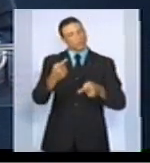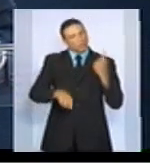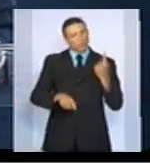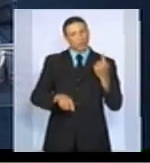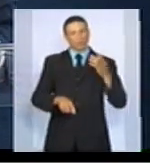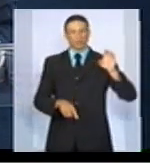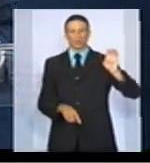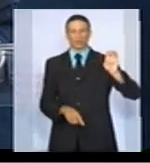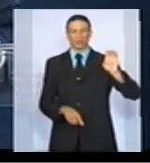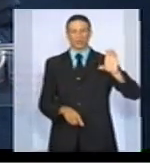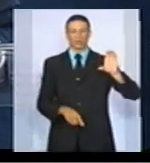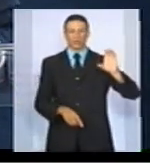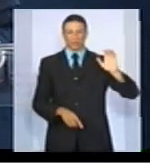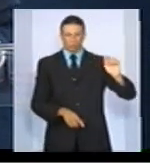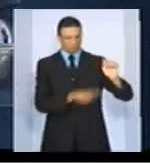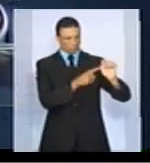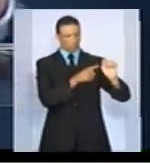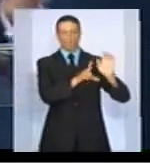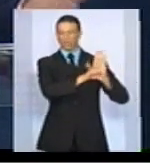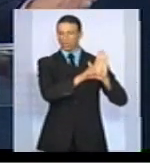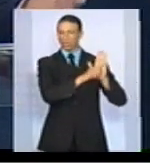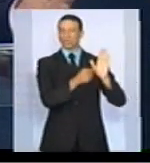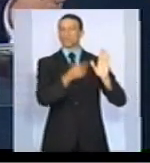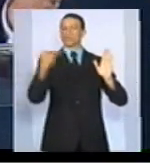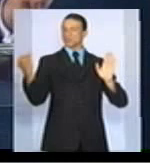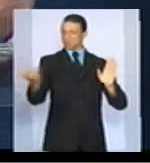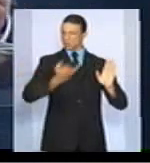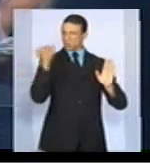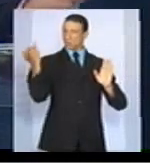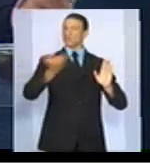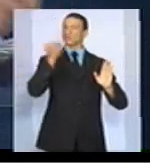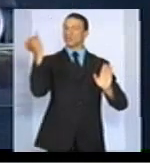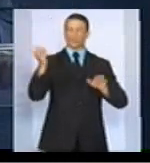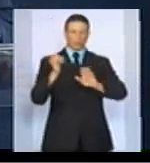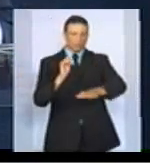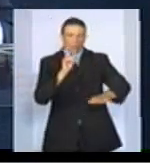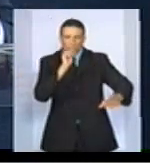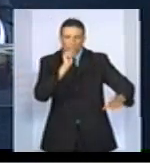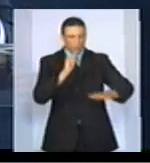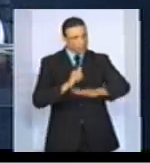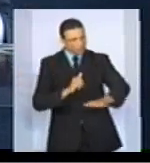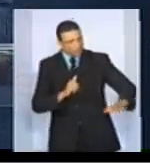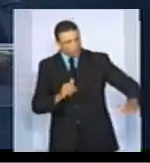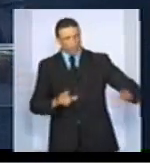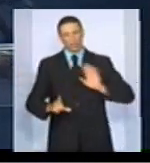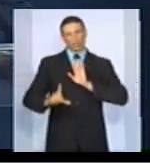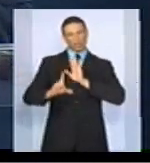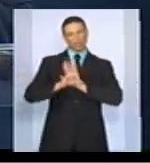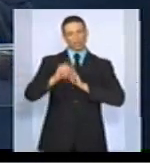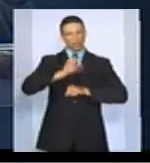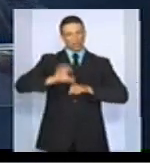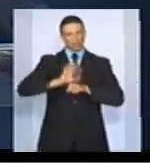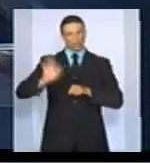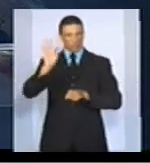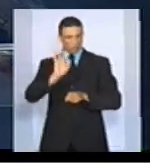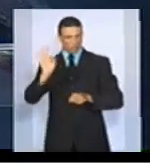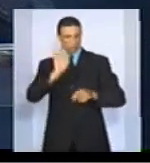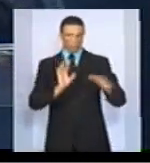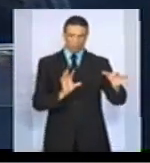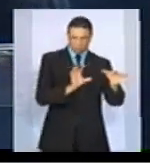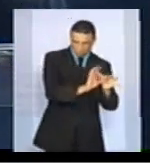o eca que é uma extrema mente importante a proteção integral da criança está previsto na Constituição Federal e esta lei